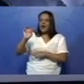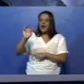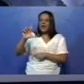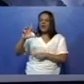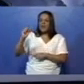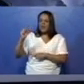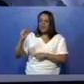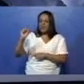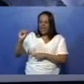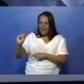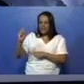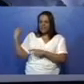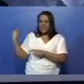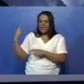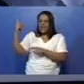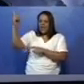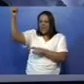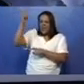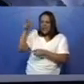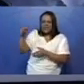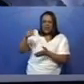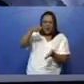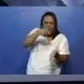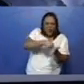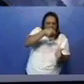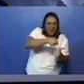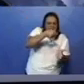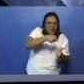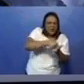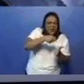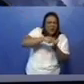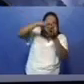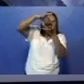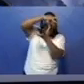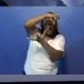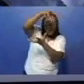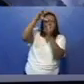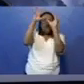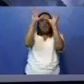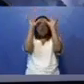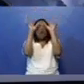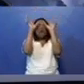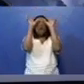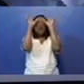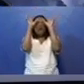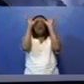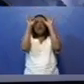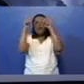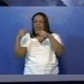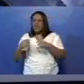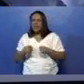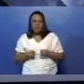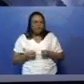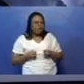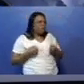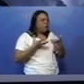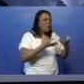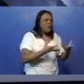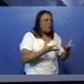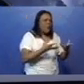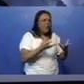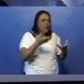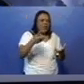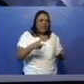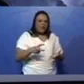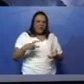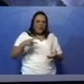foi castigado para segurar o mundo, certo? Então ele se rebelou contra os outros deuses, e aí o castigo dele